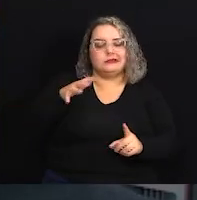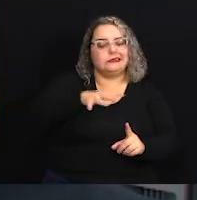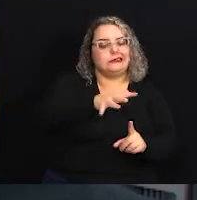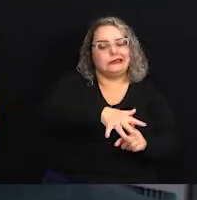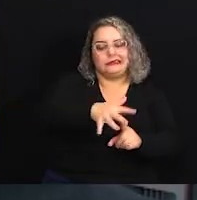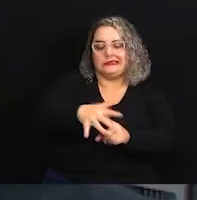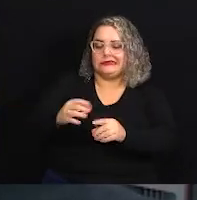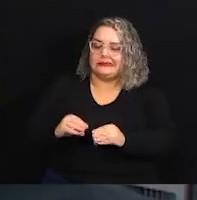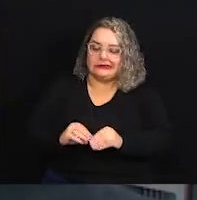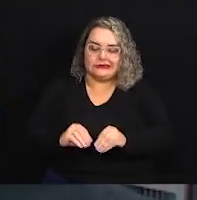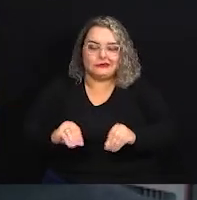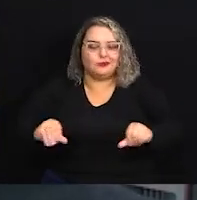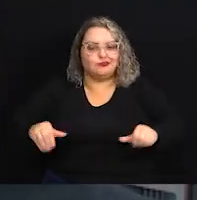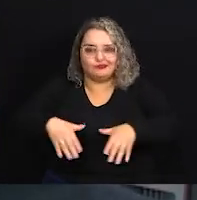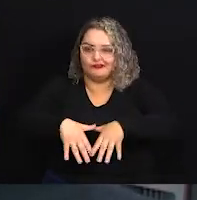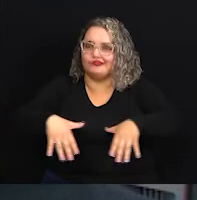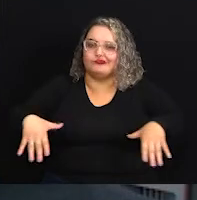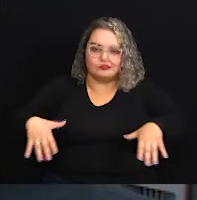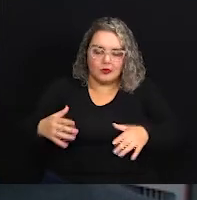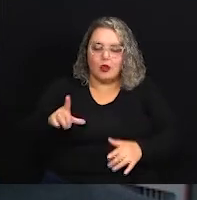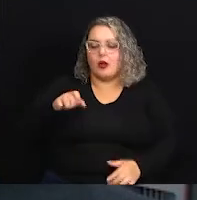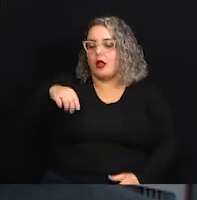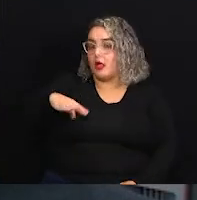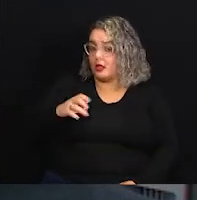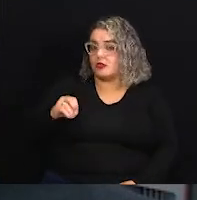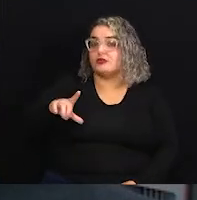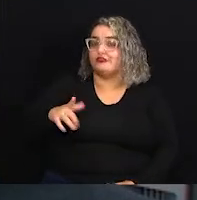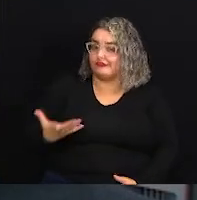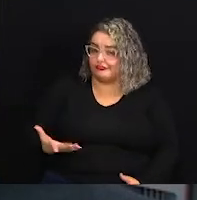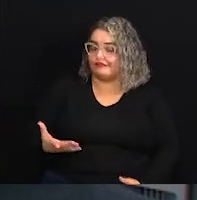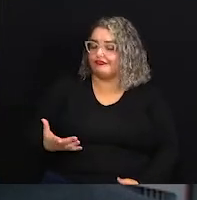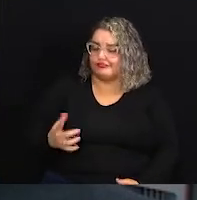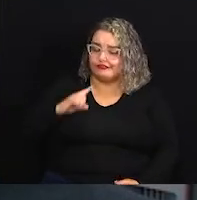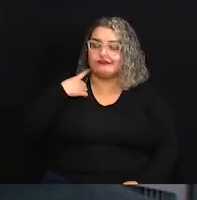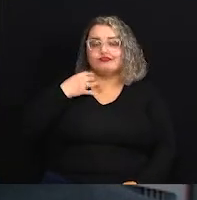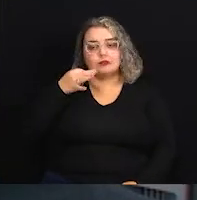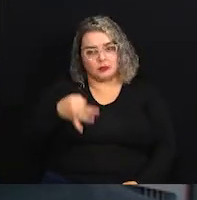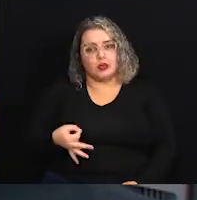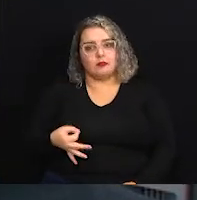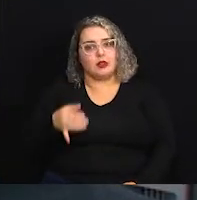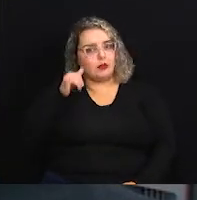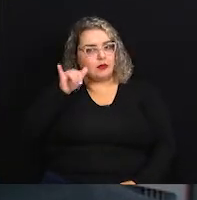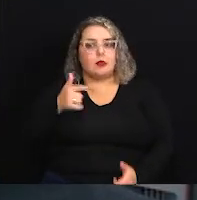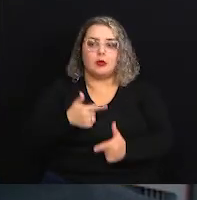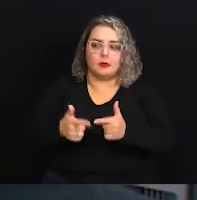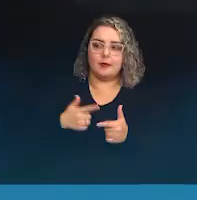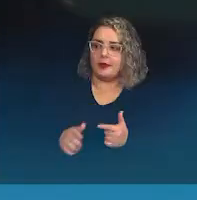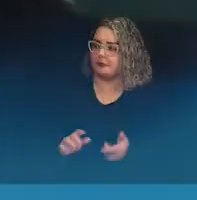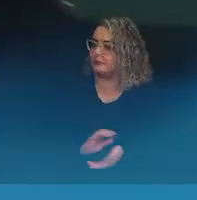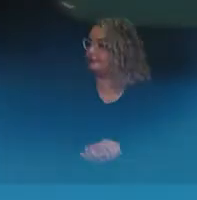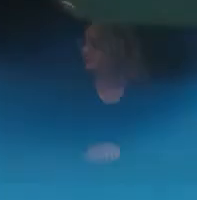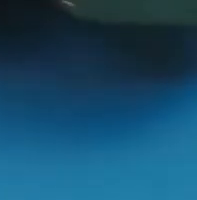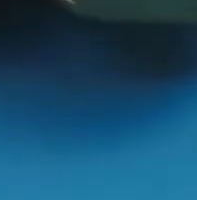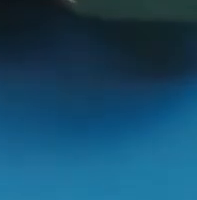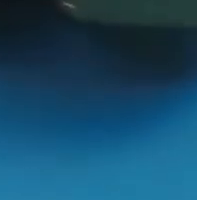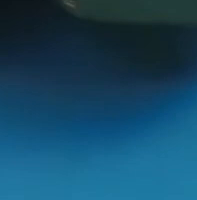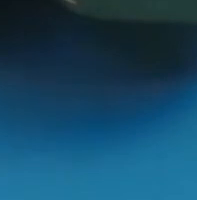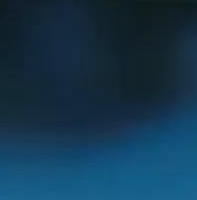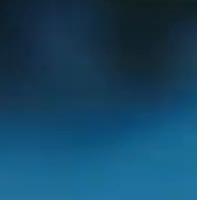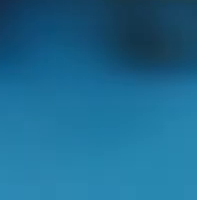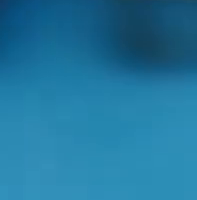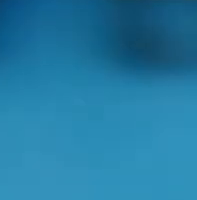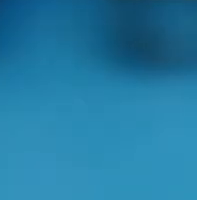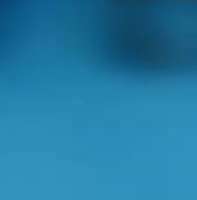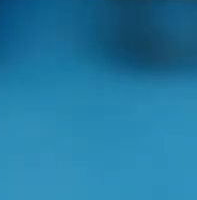lençol freático, então a gente procura descartar da forma correta para evitar qualquer tipo de problema.